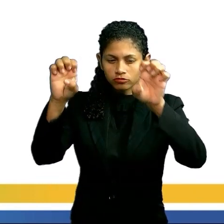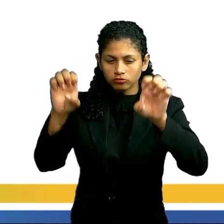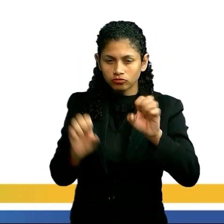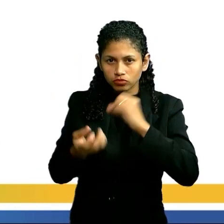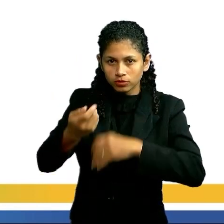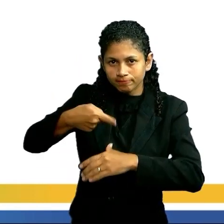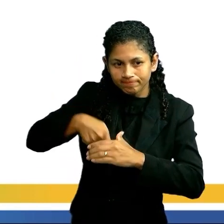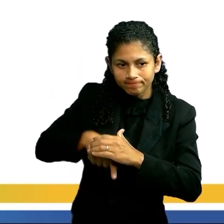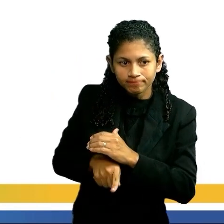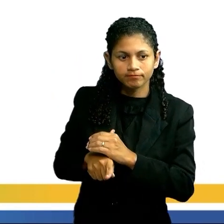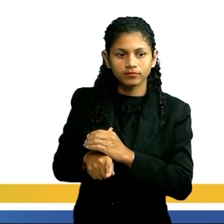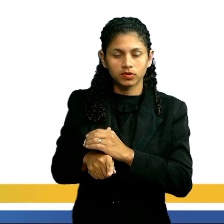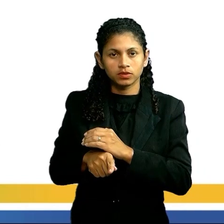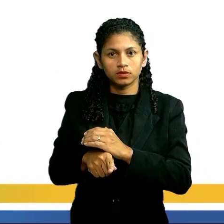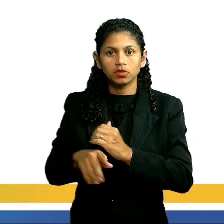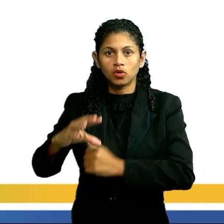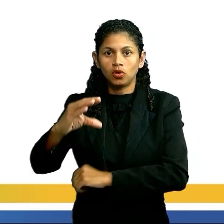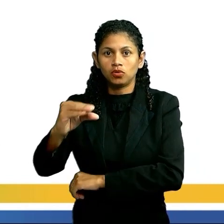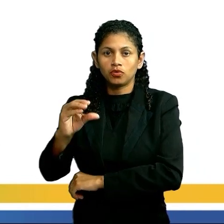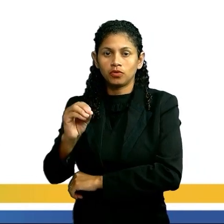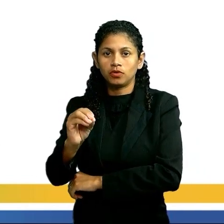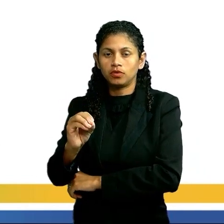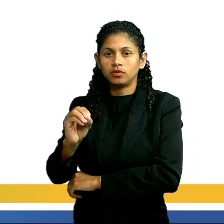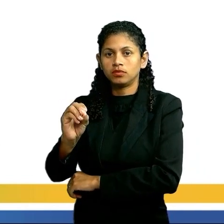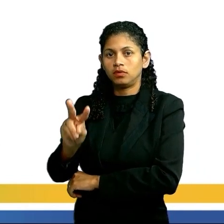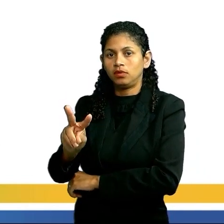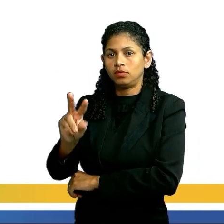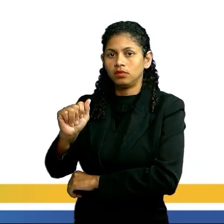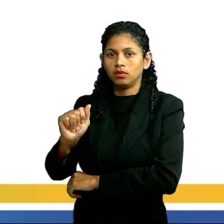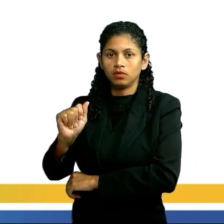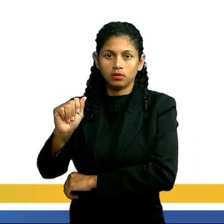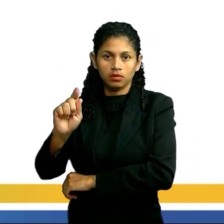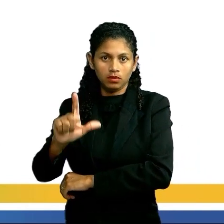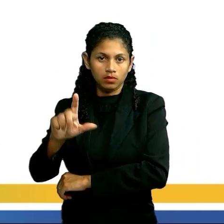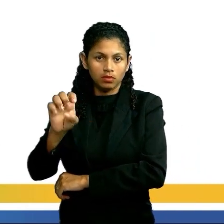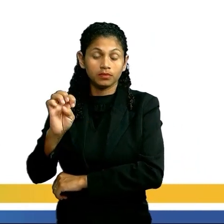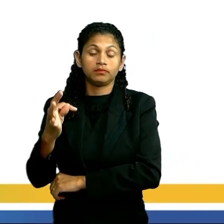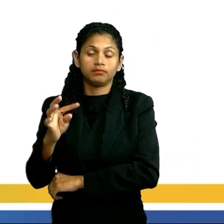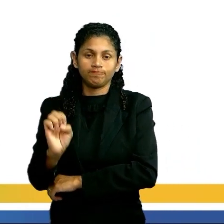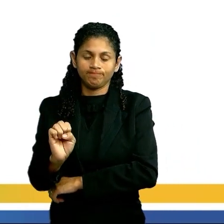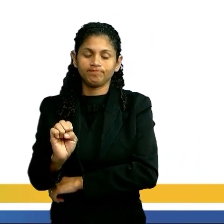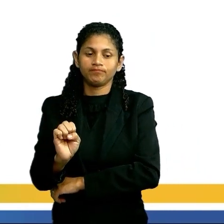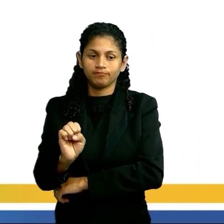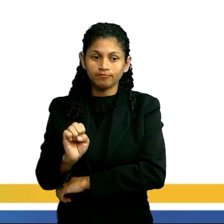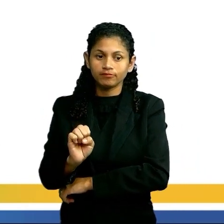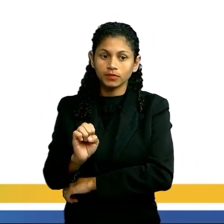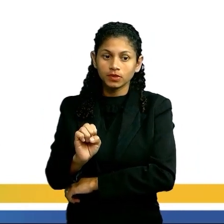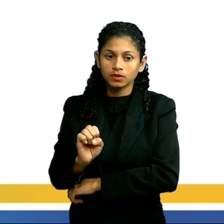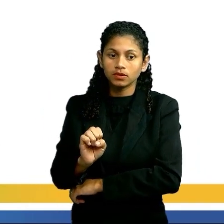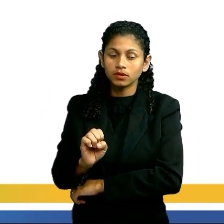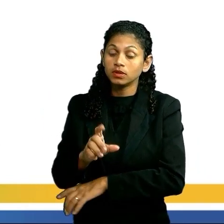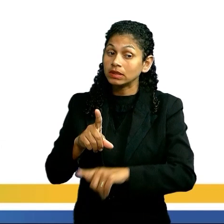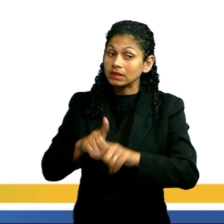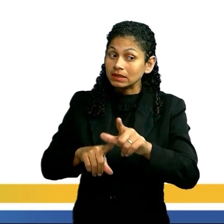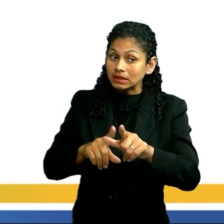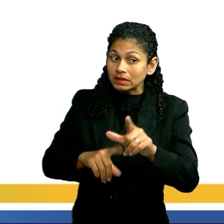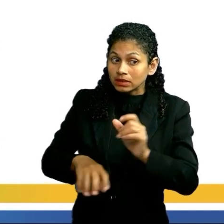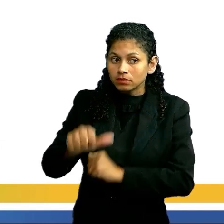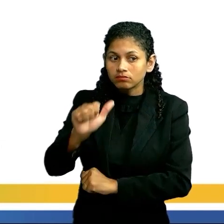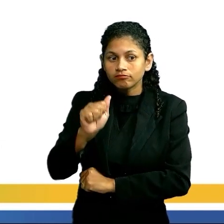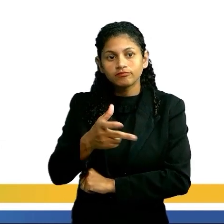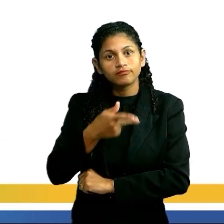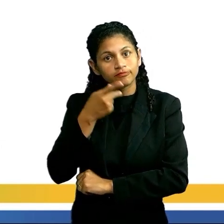perceba que na alternativa A síntese de Wöhler, ele possibilitou exatamente isso, que compostos